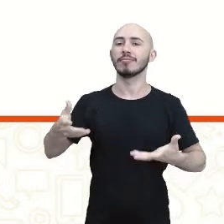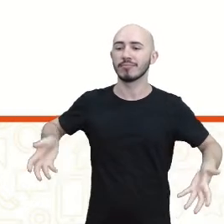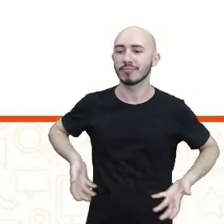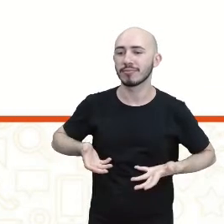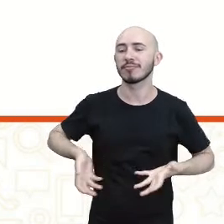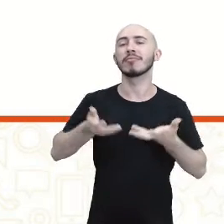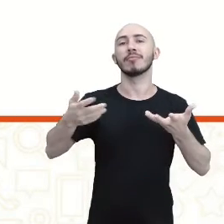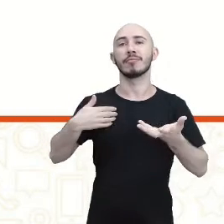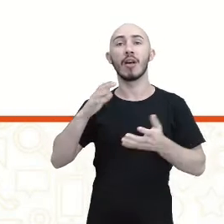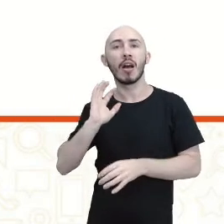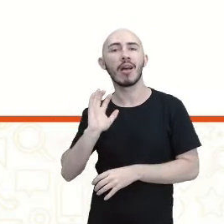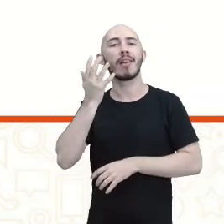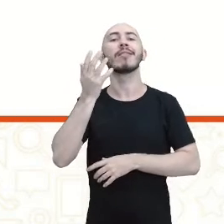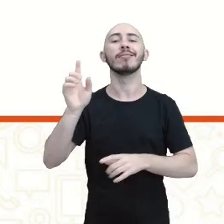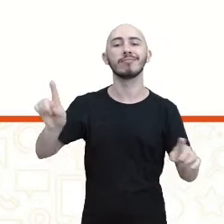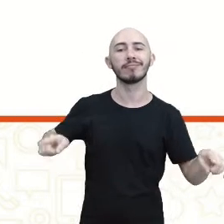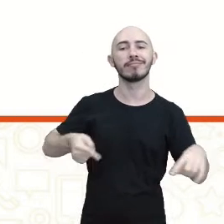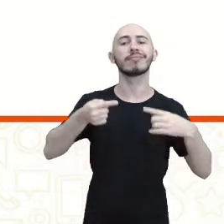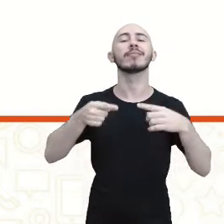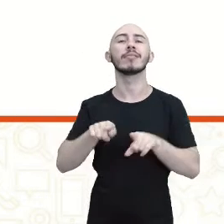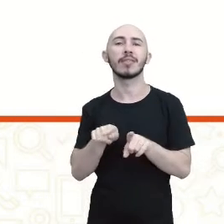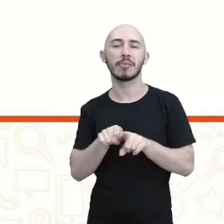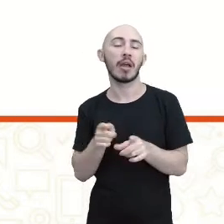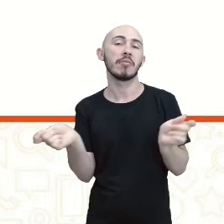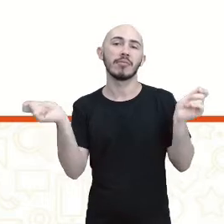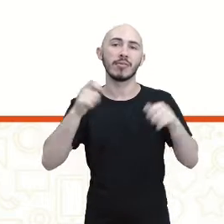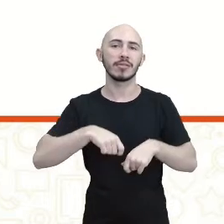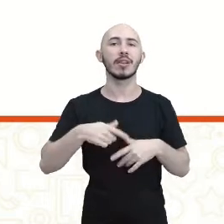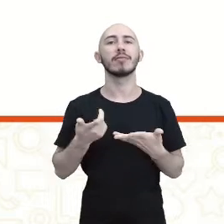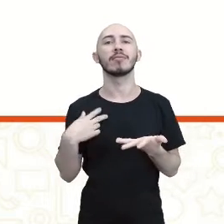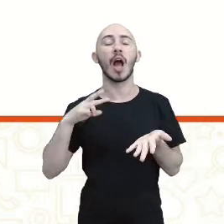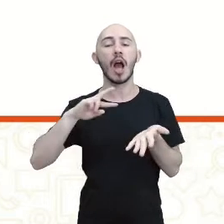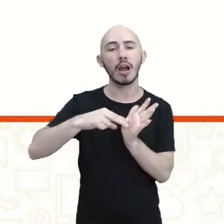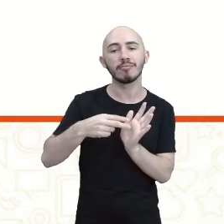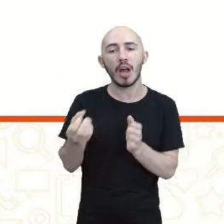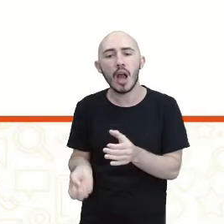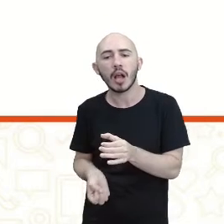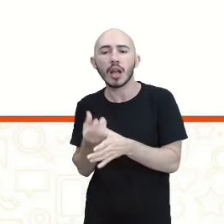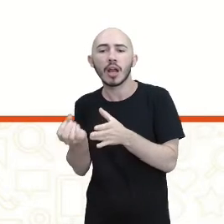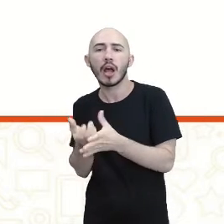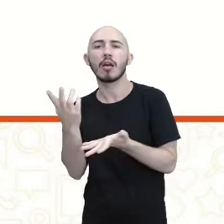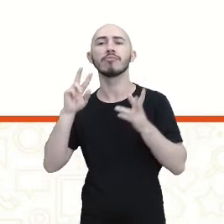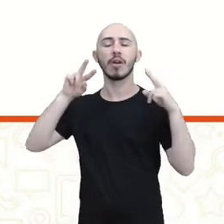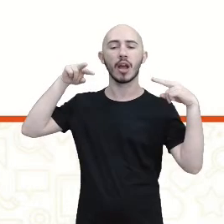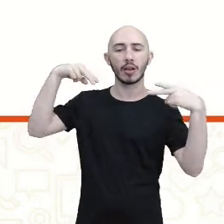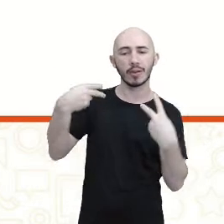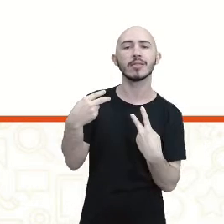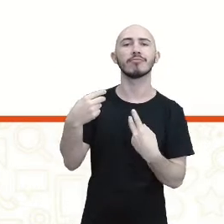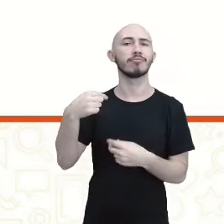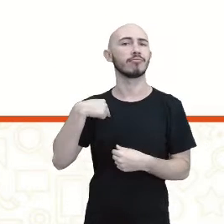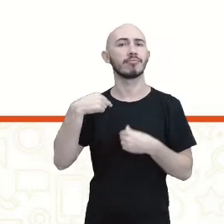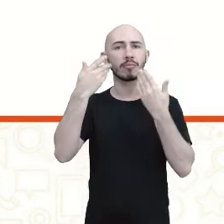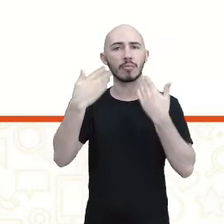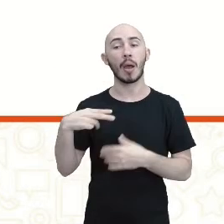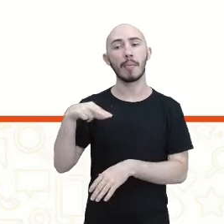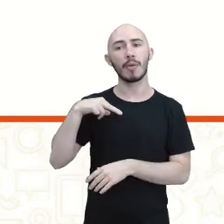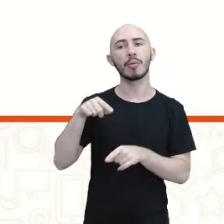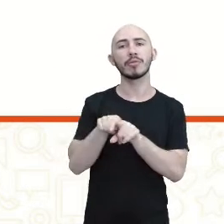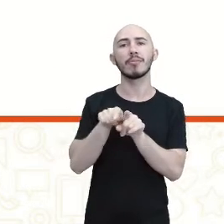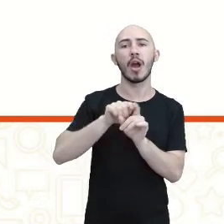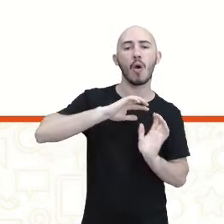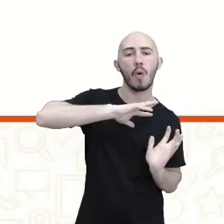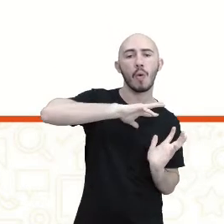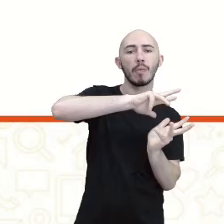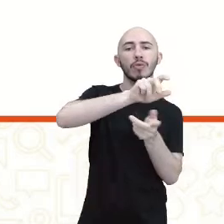a resolvê-los, nas quais possam construir significados sobre si, os outros e o mundo social